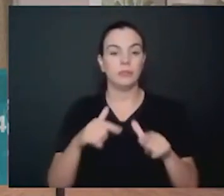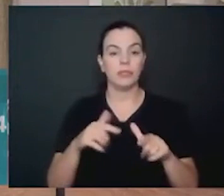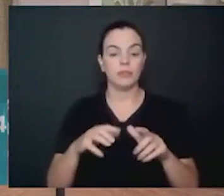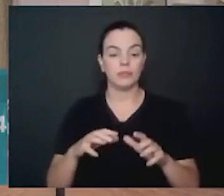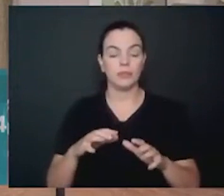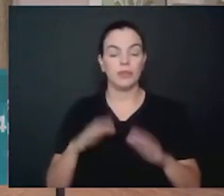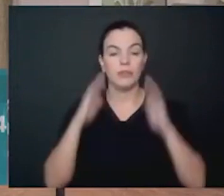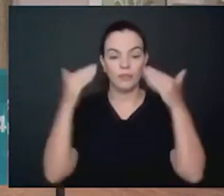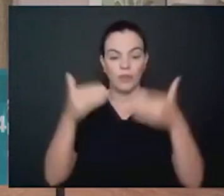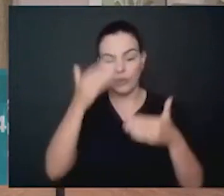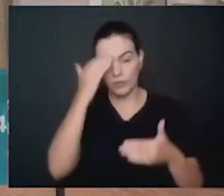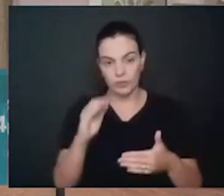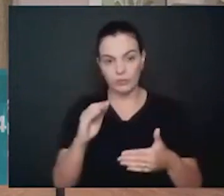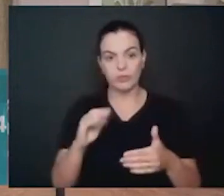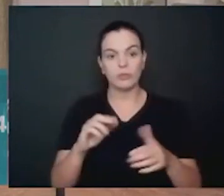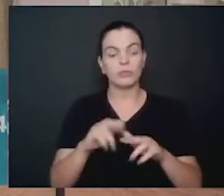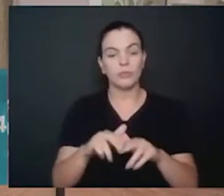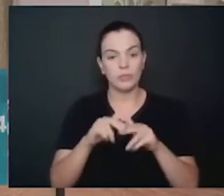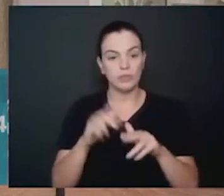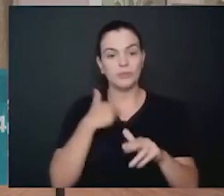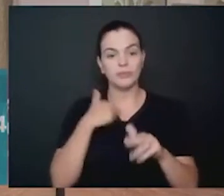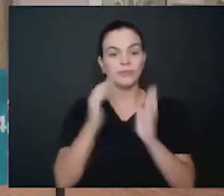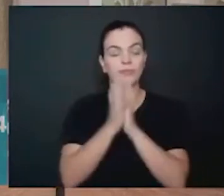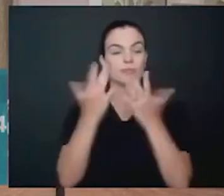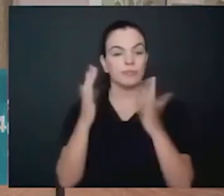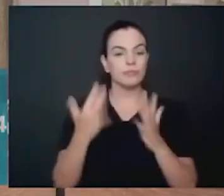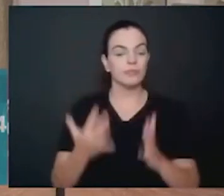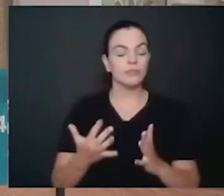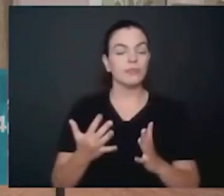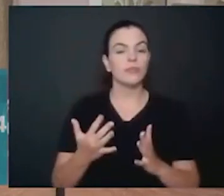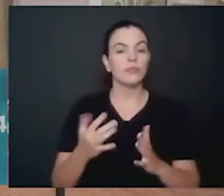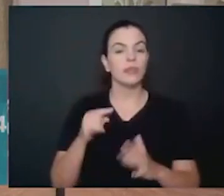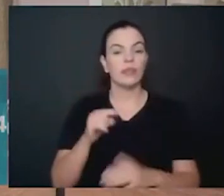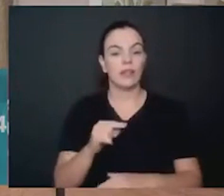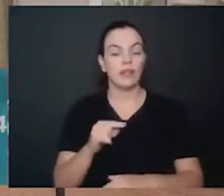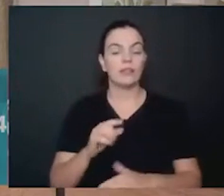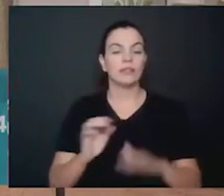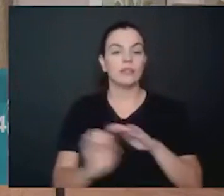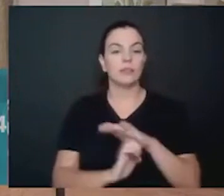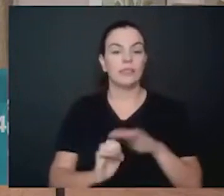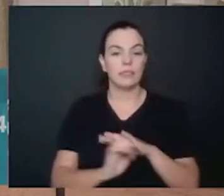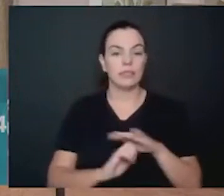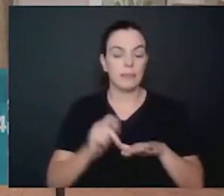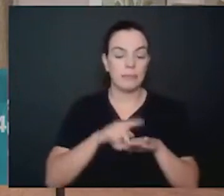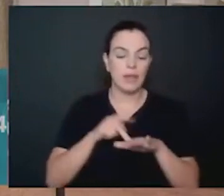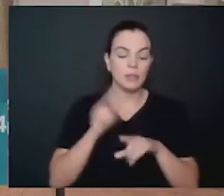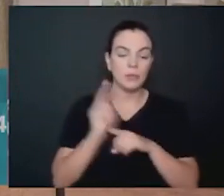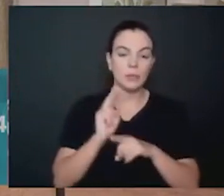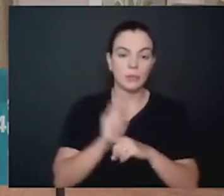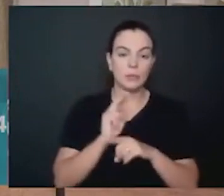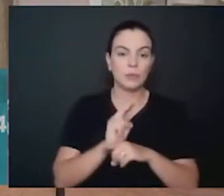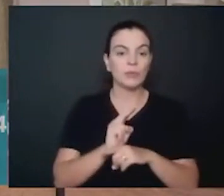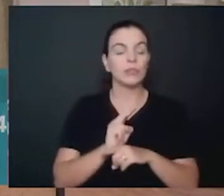congratulações e aplausos pela contribuição que a clínica PES em cuidados tem dado à nossa cidade